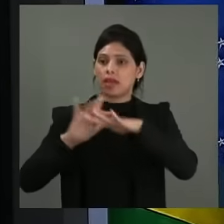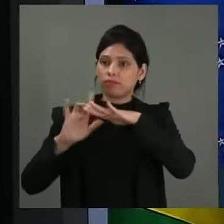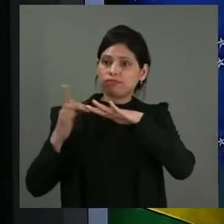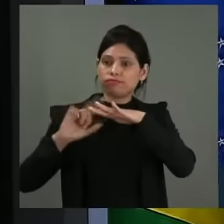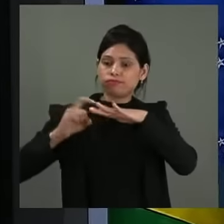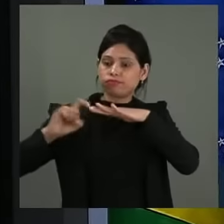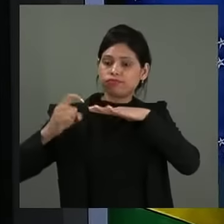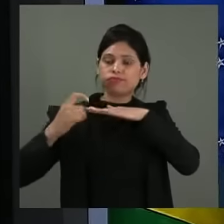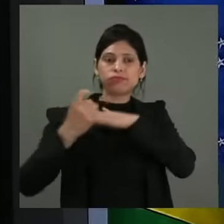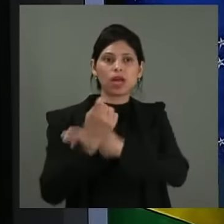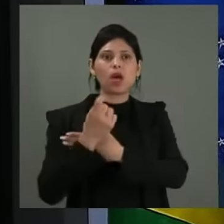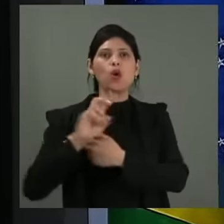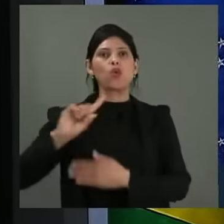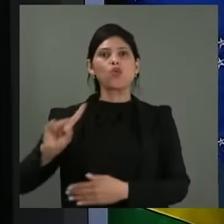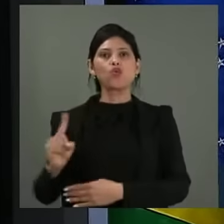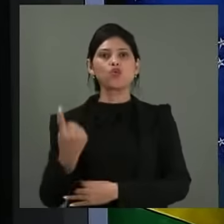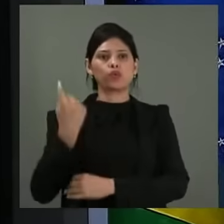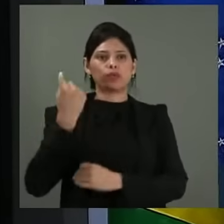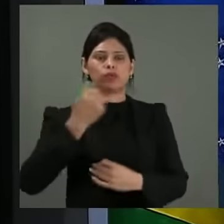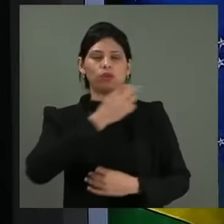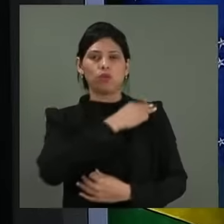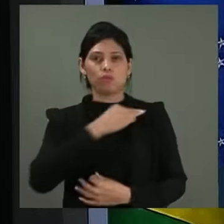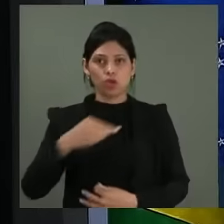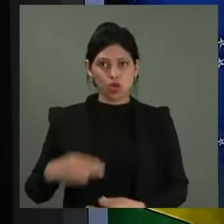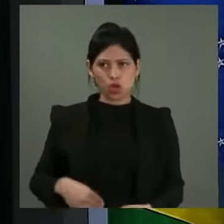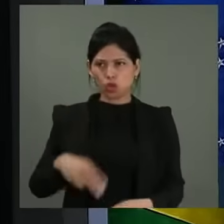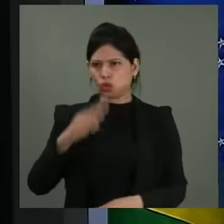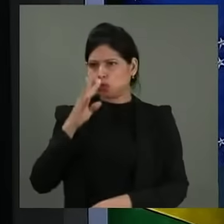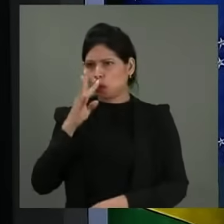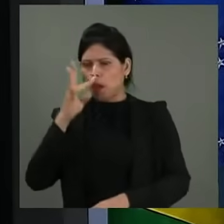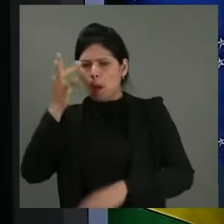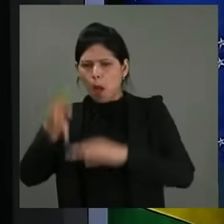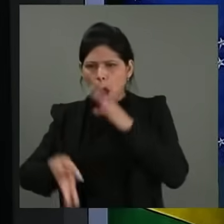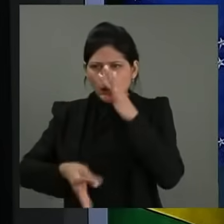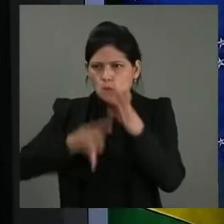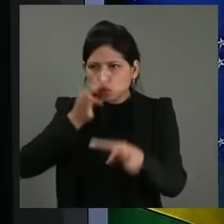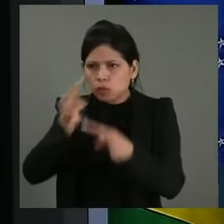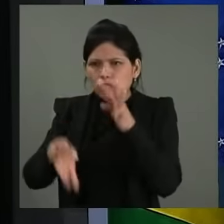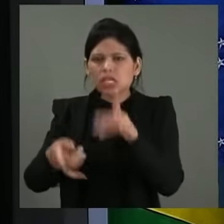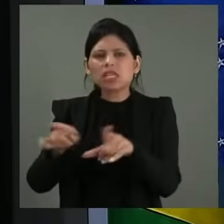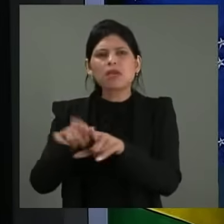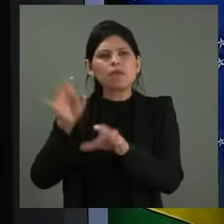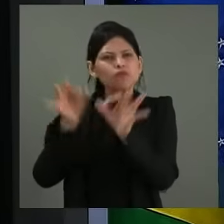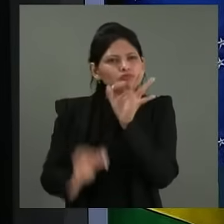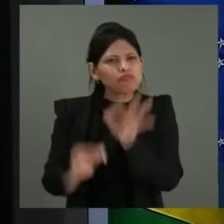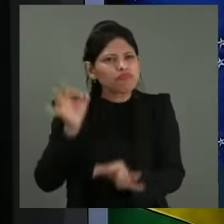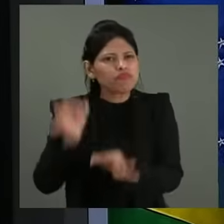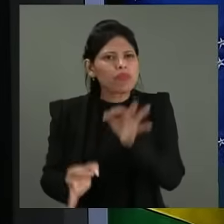ministro denuncia, investiga, julga e condena em ações onde